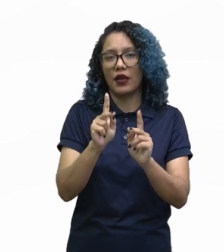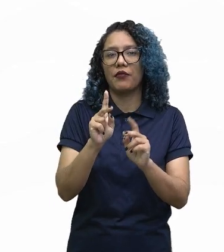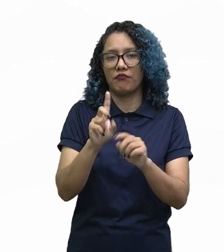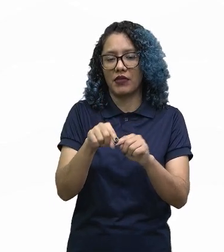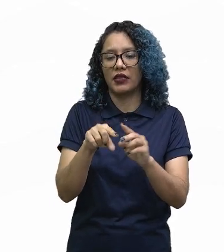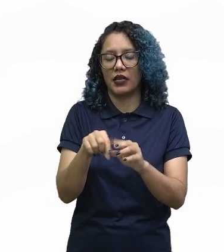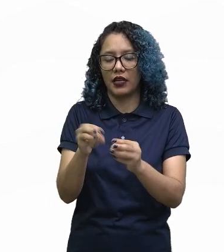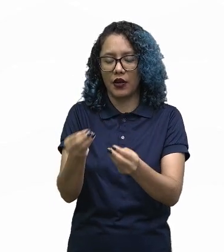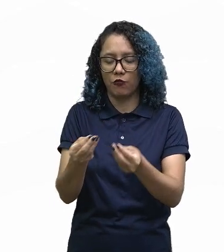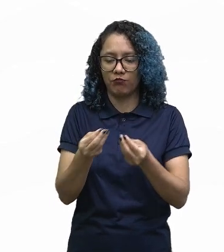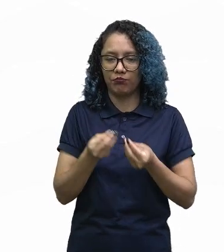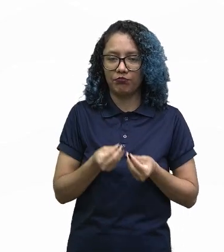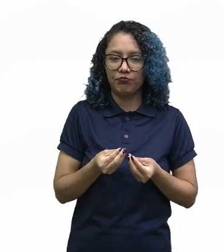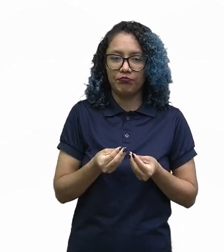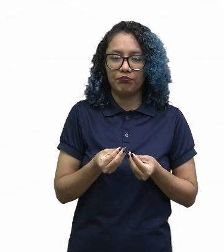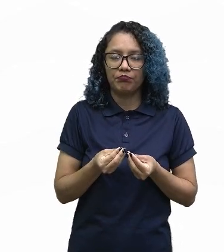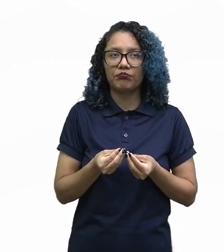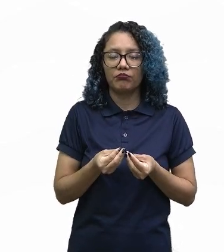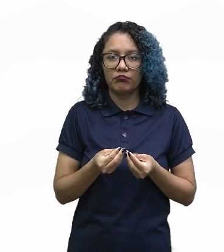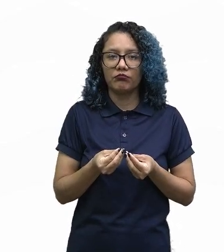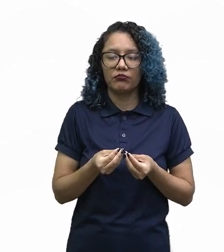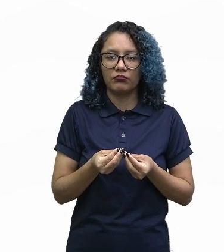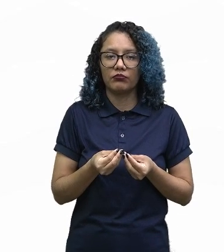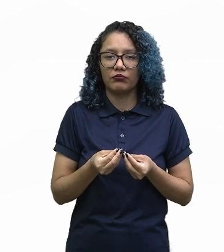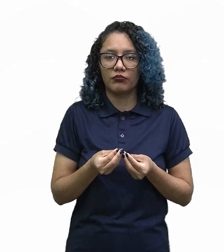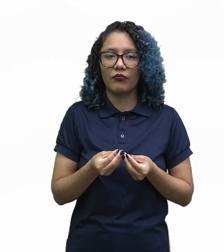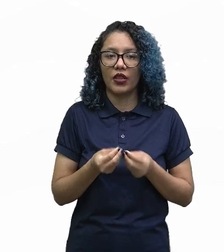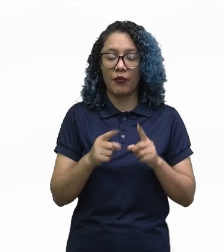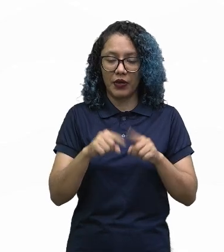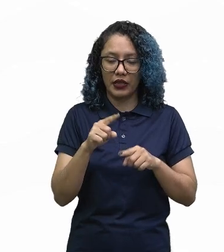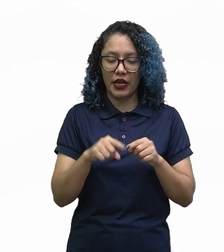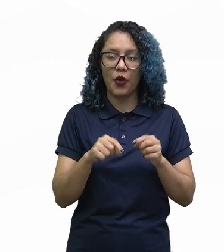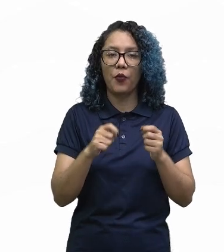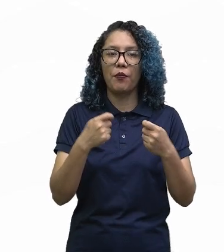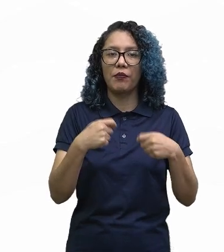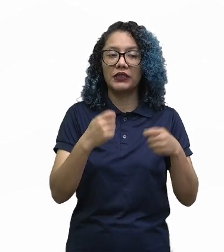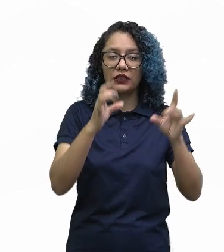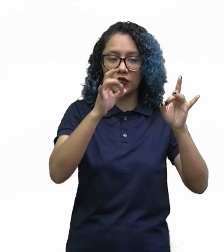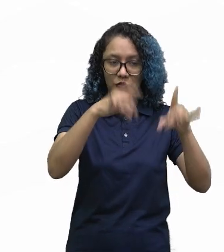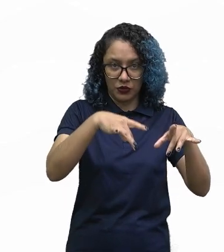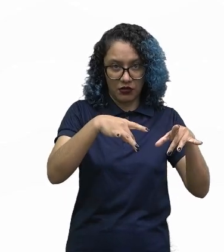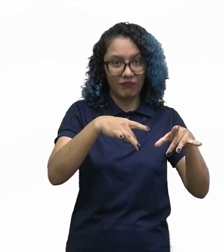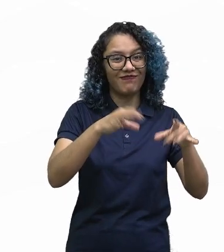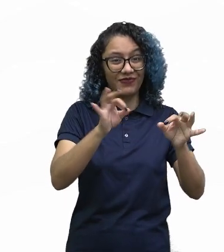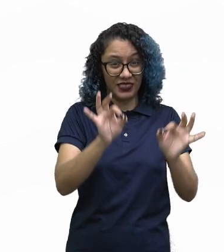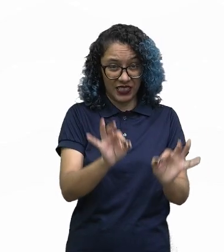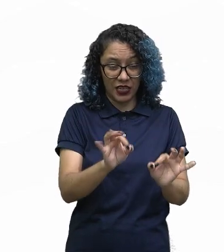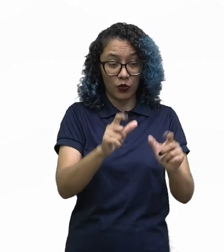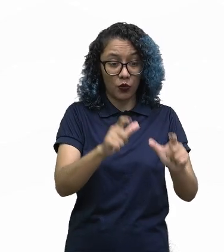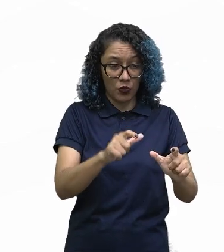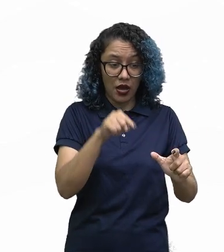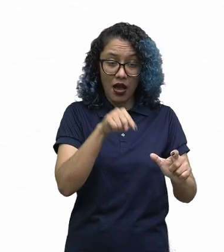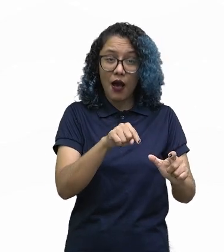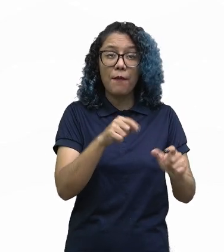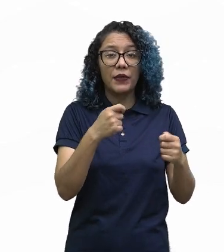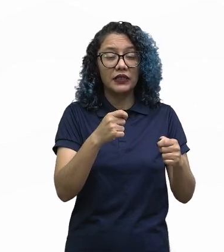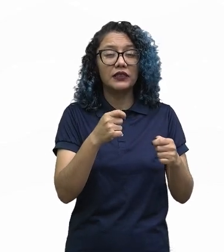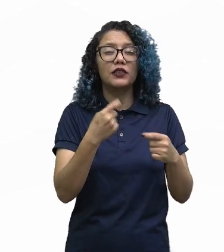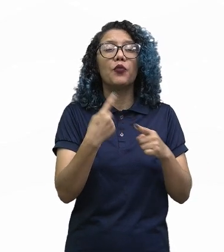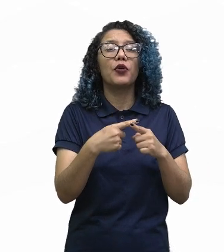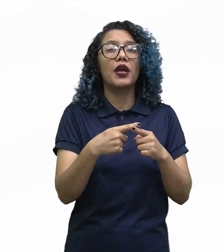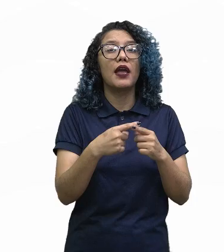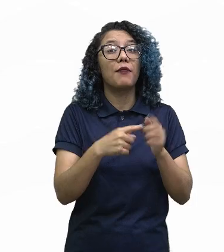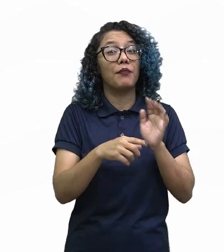material. E aí esse material eu tenho que descartar ele em algum lugar, né? Porque ele é perigoso, porque ele